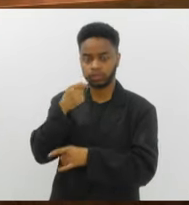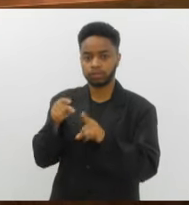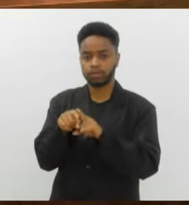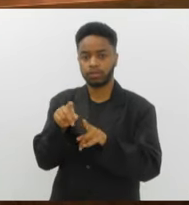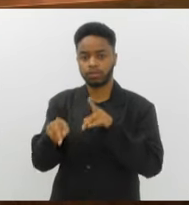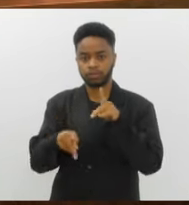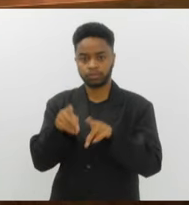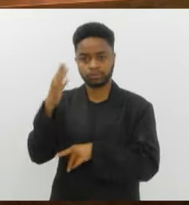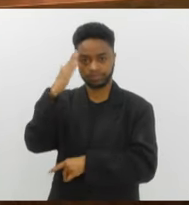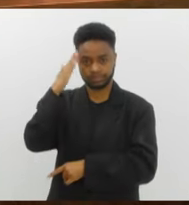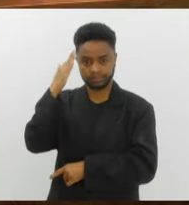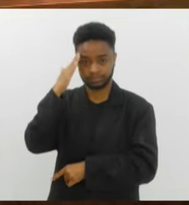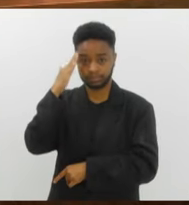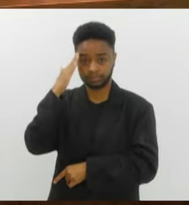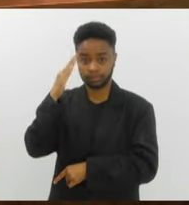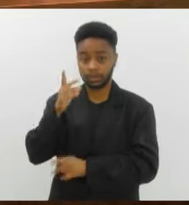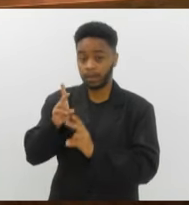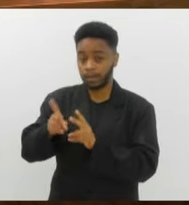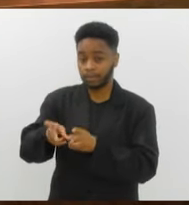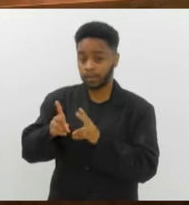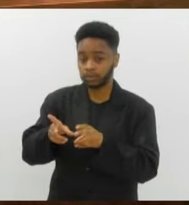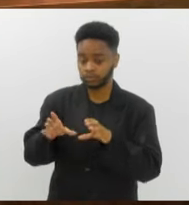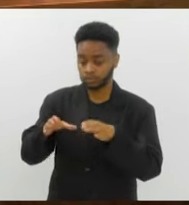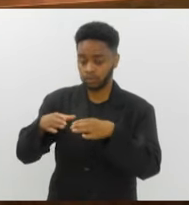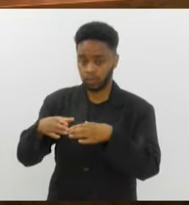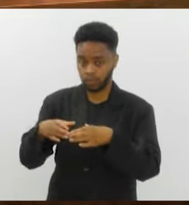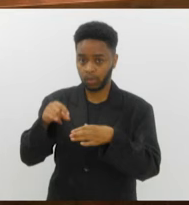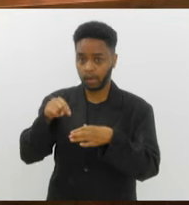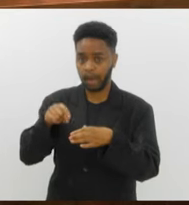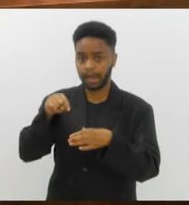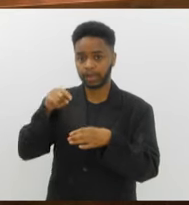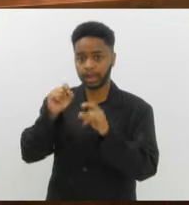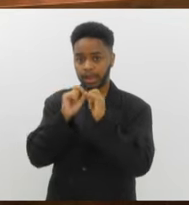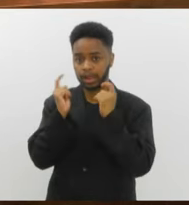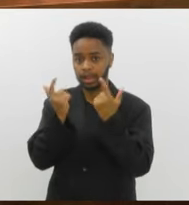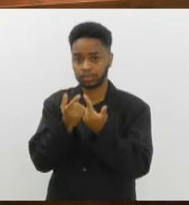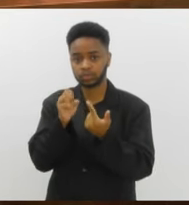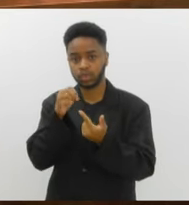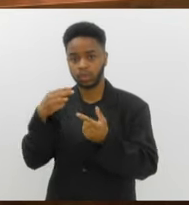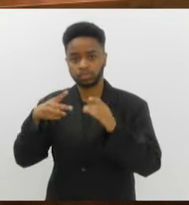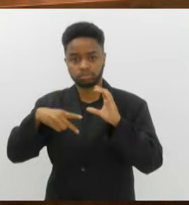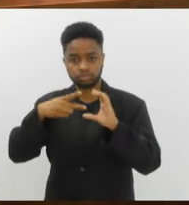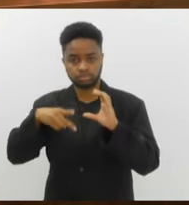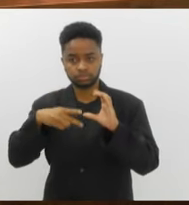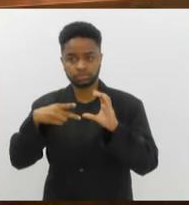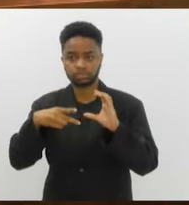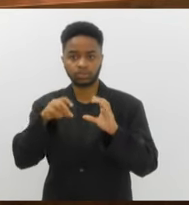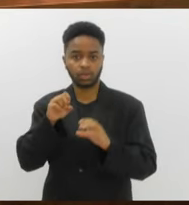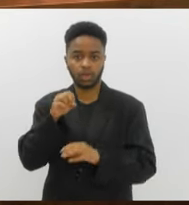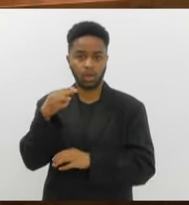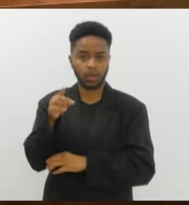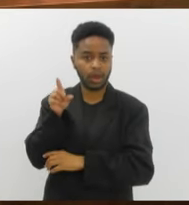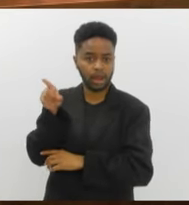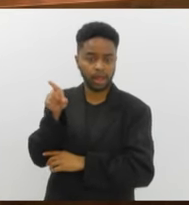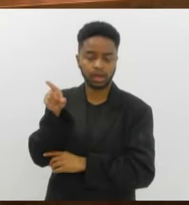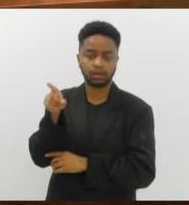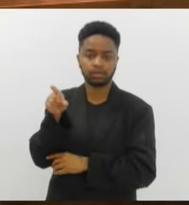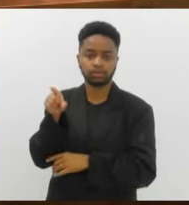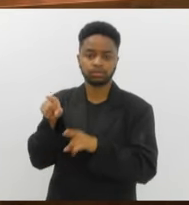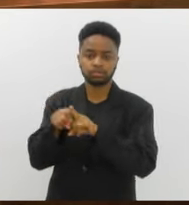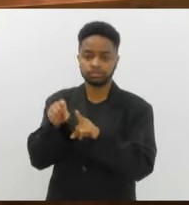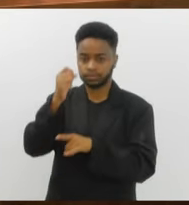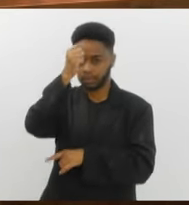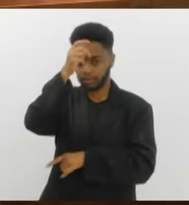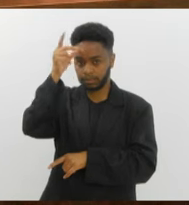saiba. Os mesmos vassalos, sejam aqui na Assembleia, na Câmara do Rio ou lá na